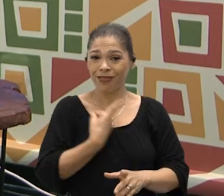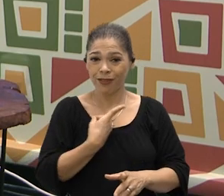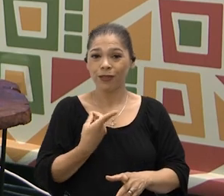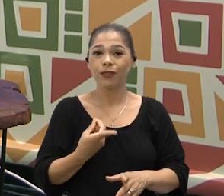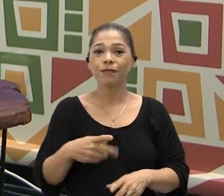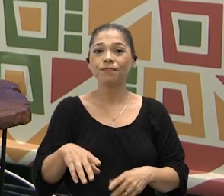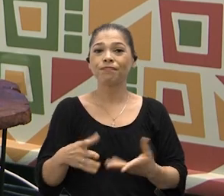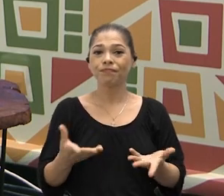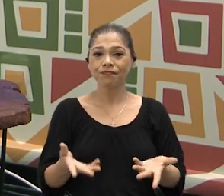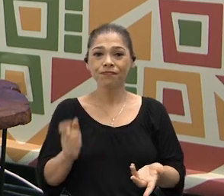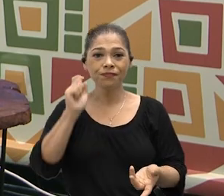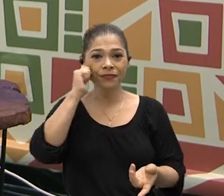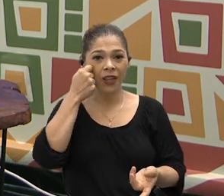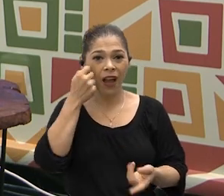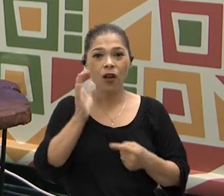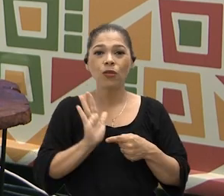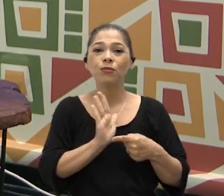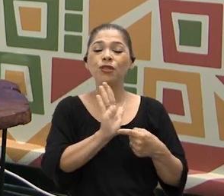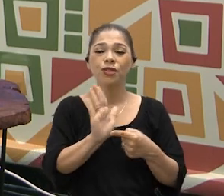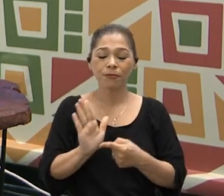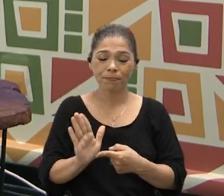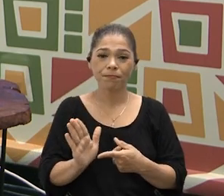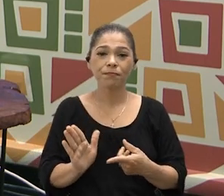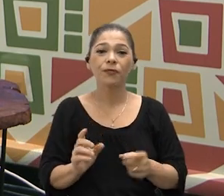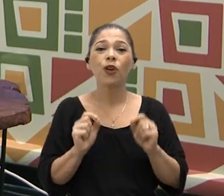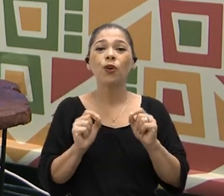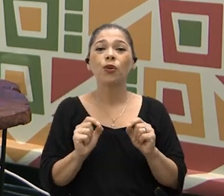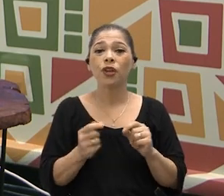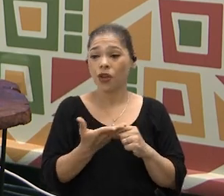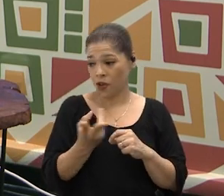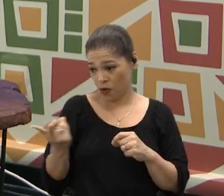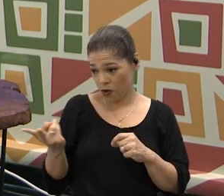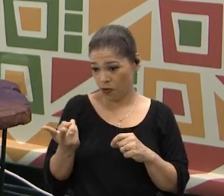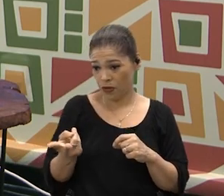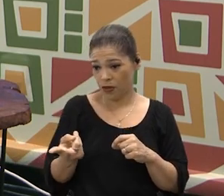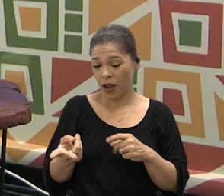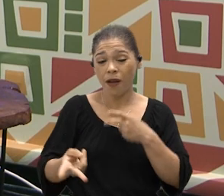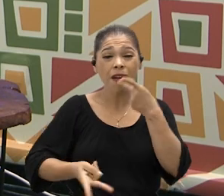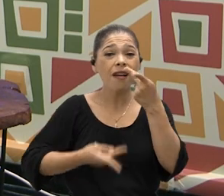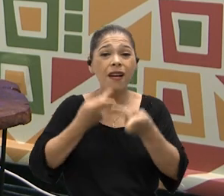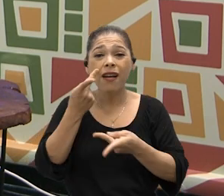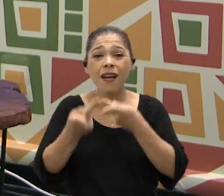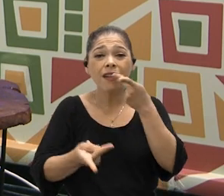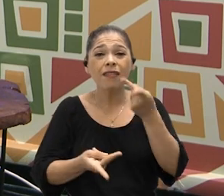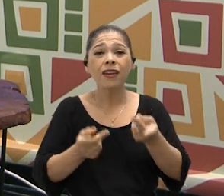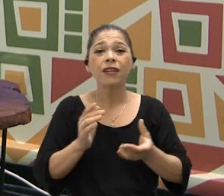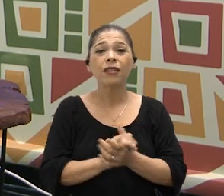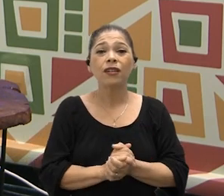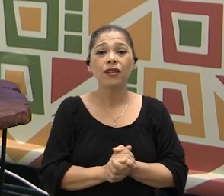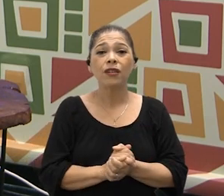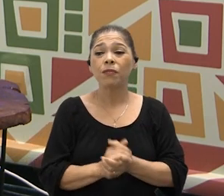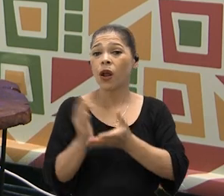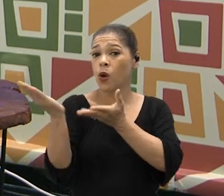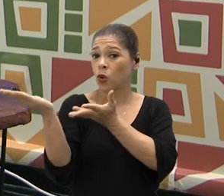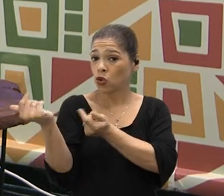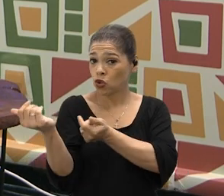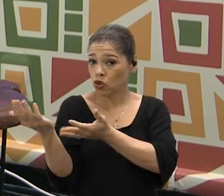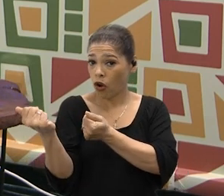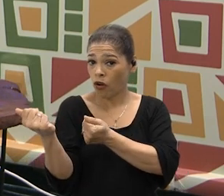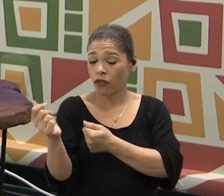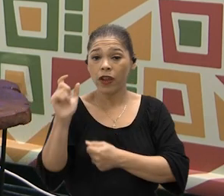histórias negras é tratando assim o que que o senhor indicaria para um jovem